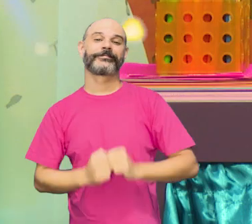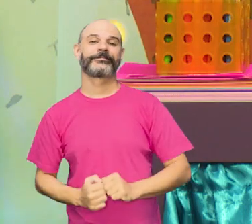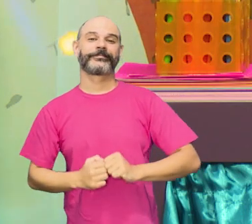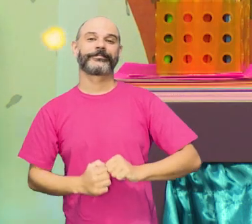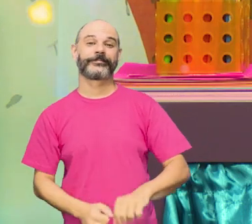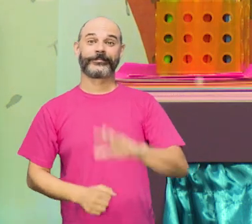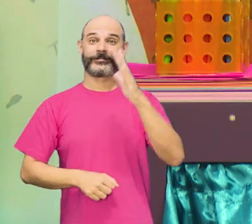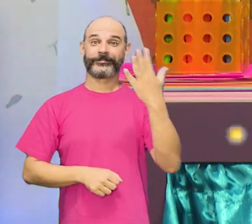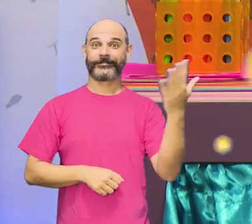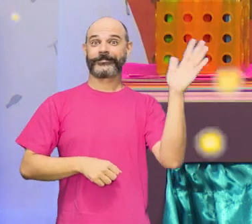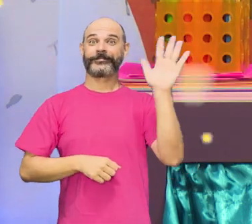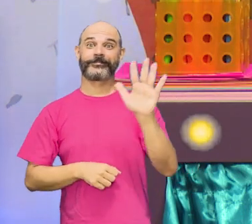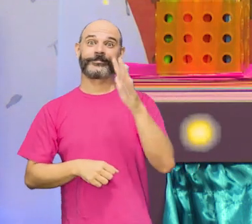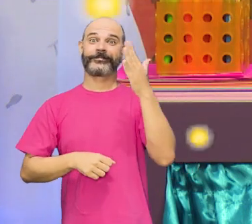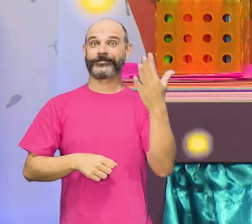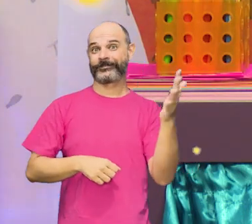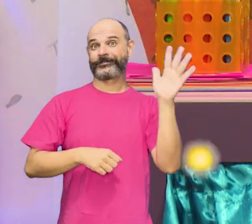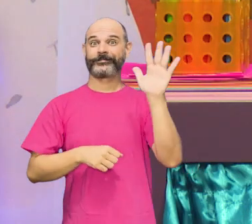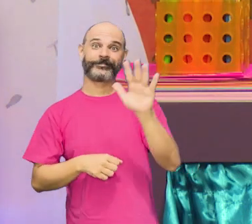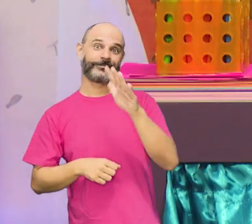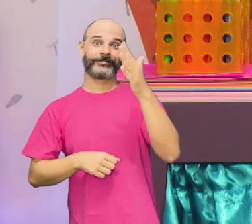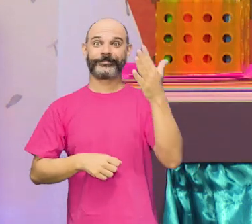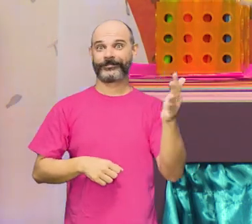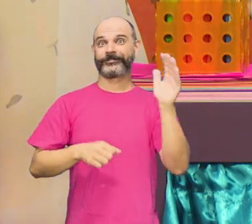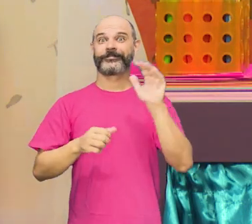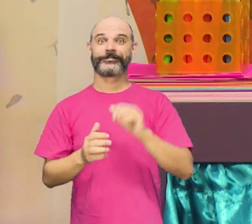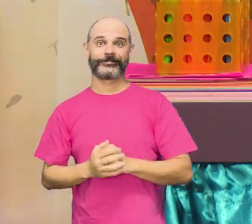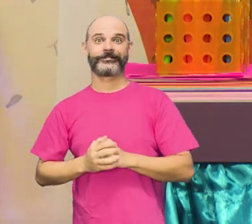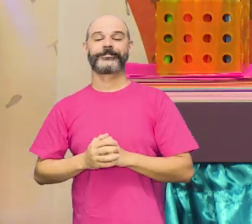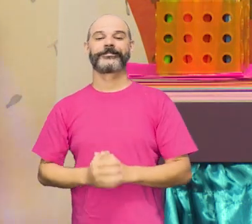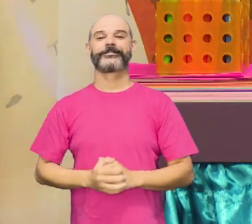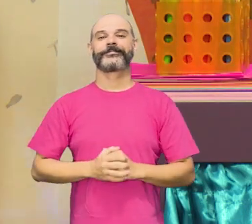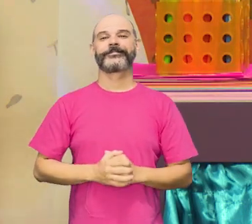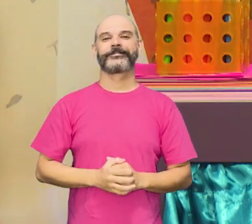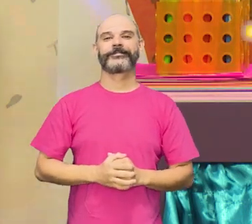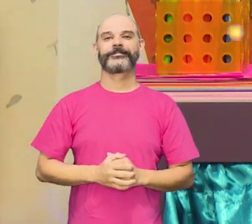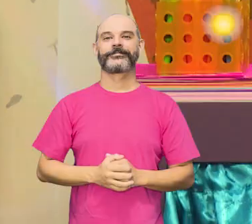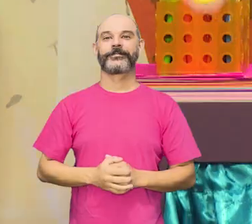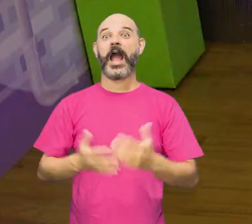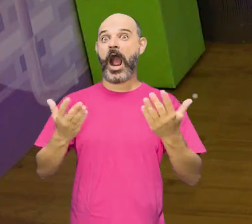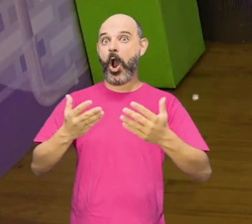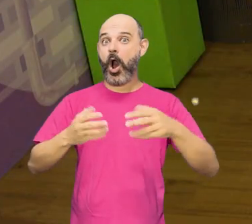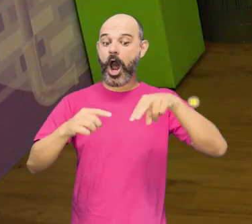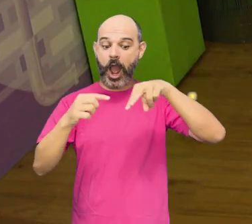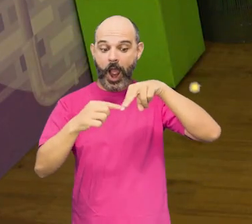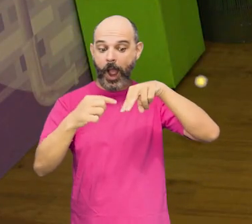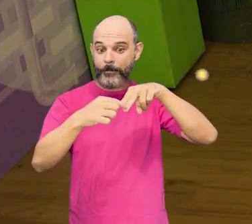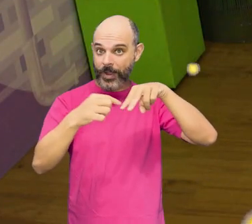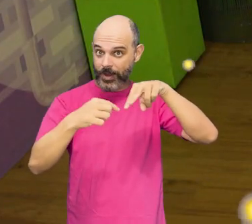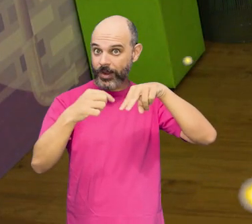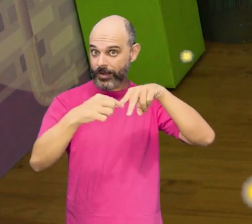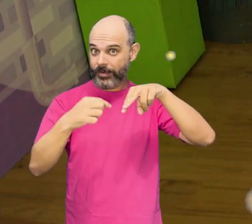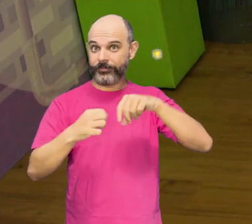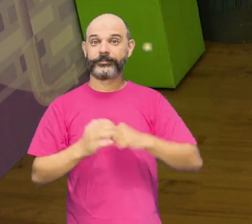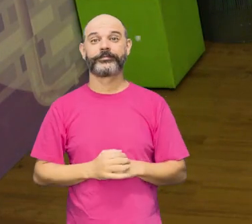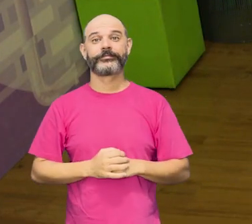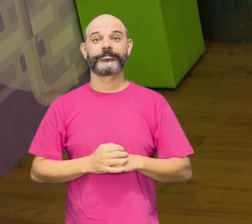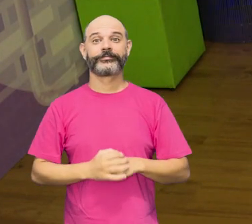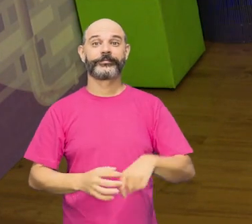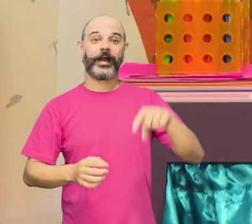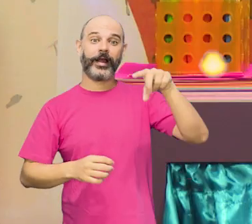Meu bracinho, ele balança, balança e balança, lá, lá, lá. Agora a